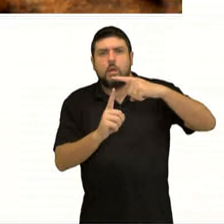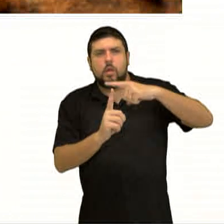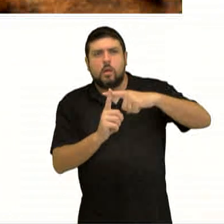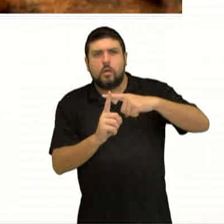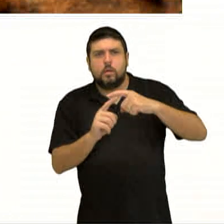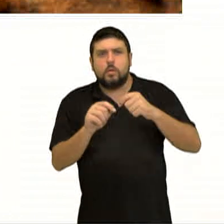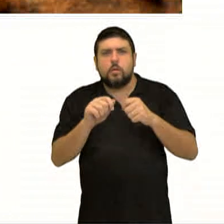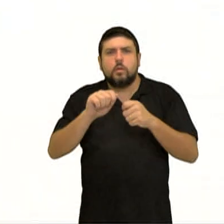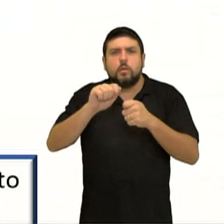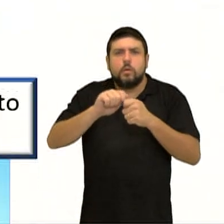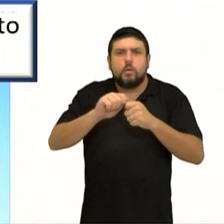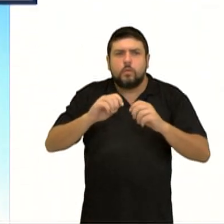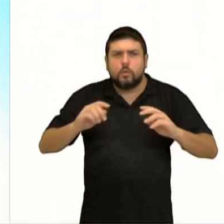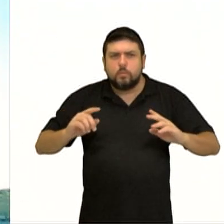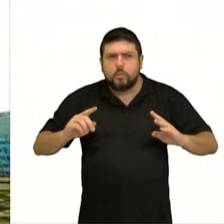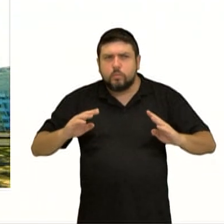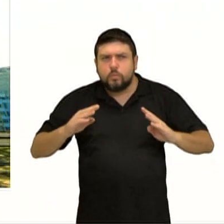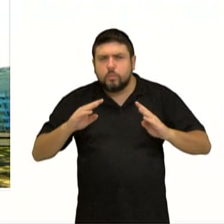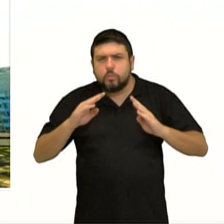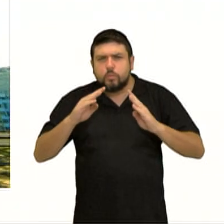Mestre Valentim, tá?